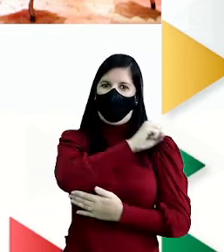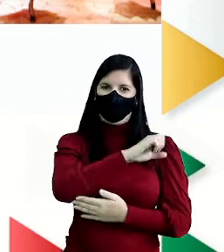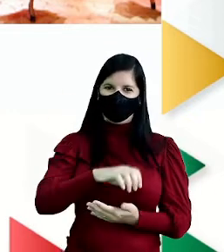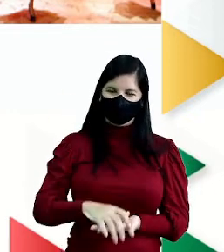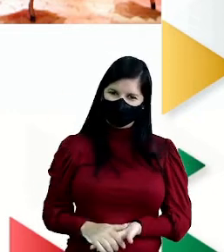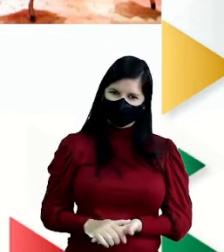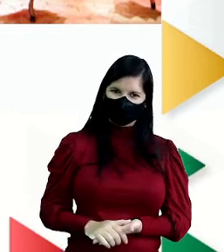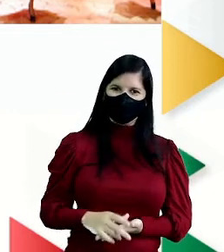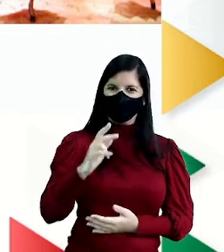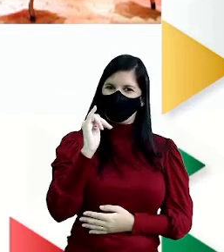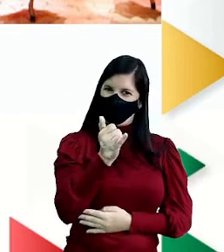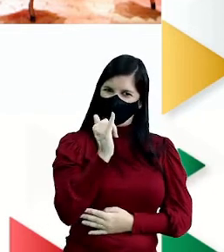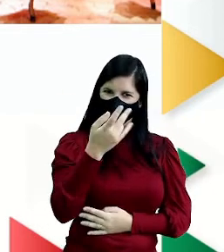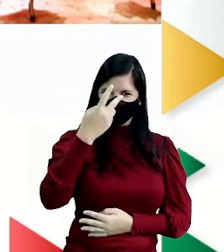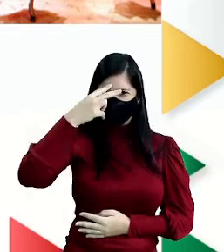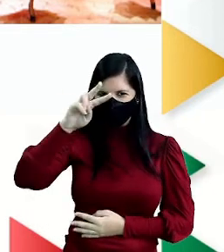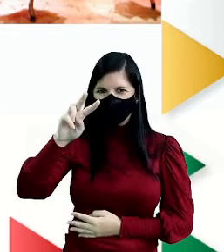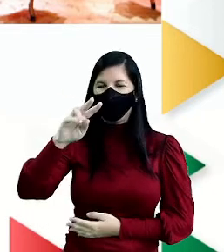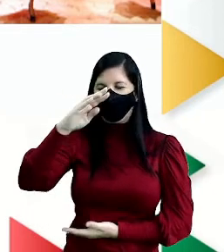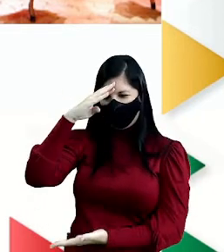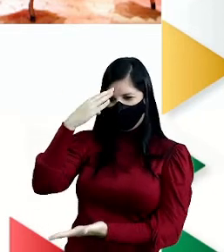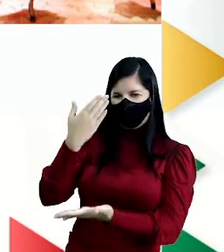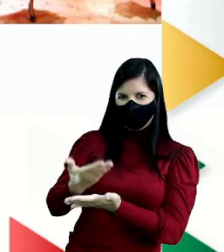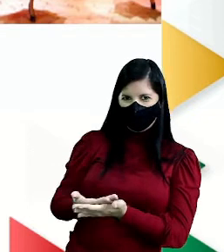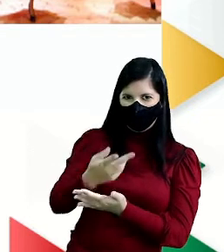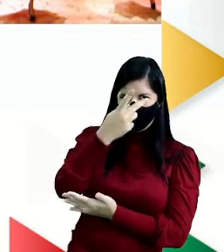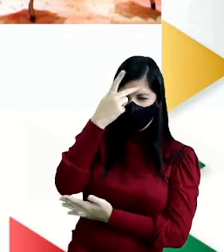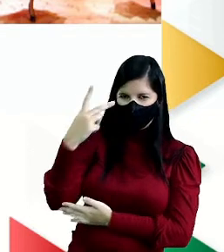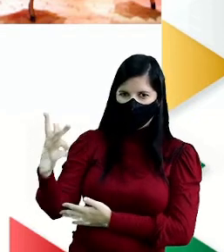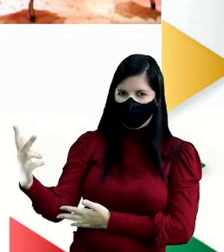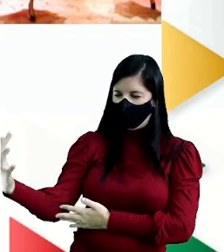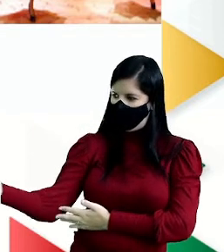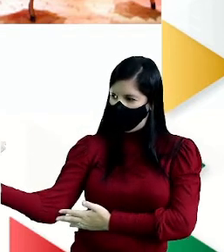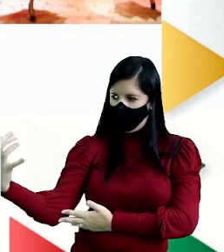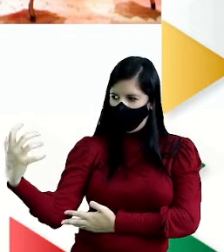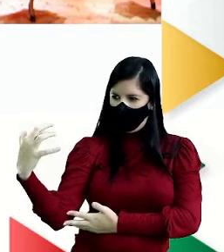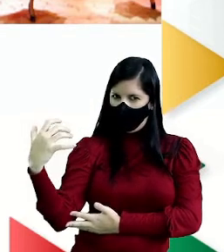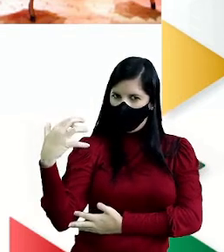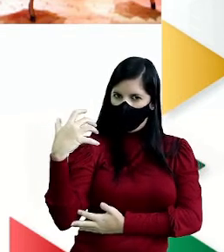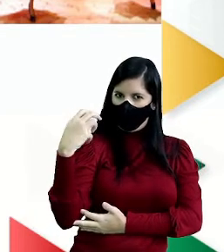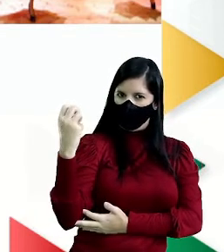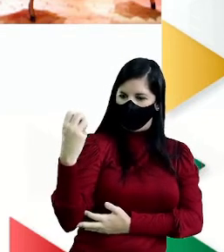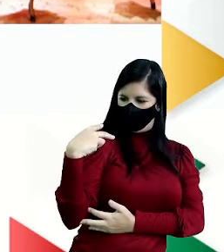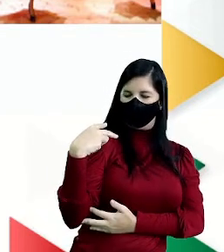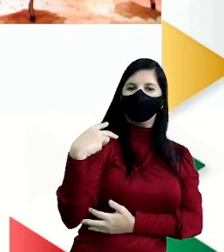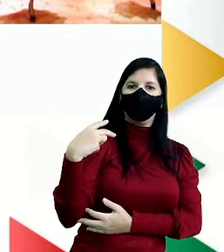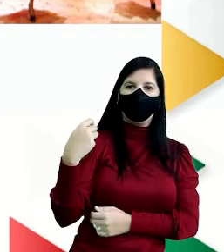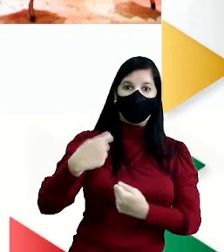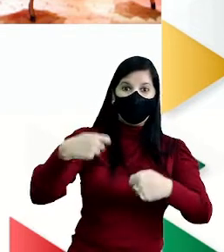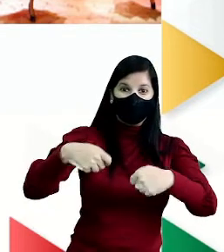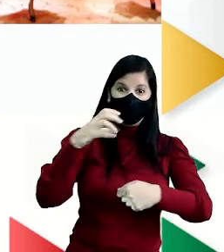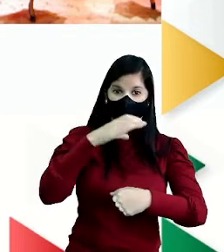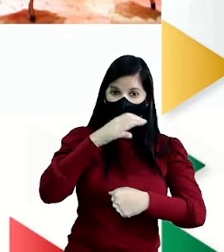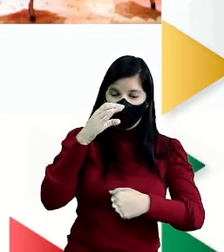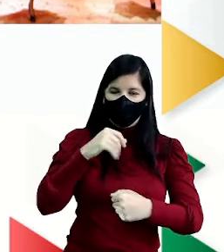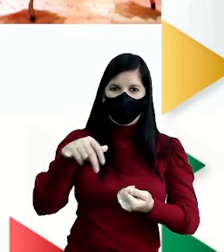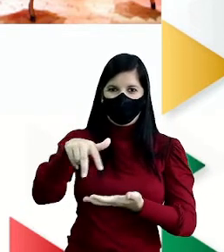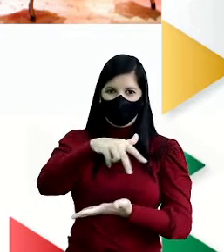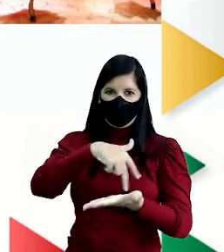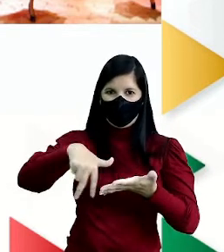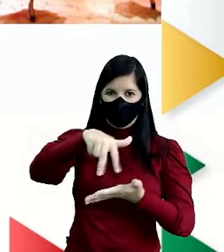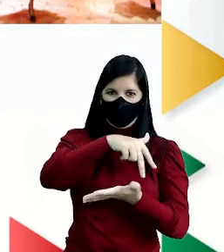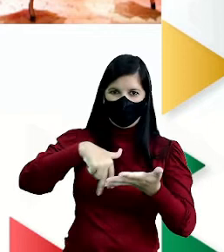lenda, né, que acreditava que quando uma pessoa era picada pela tarântula, ela tinha que se dançar, né, de